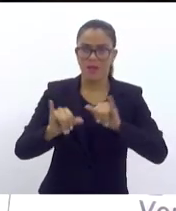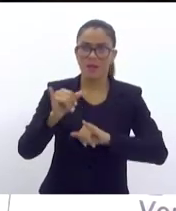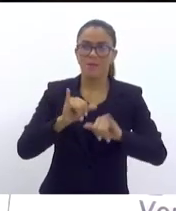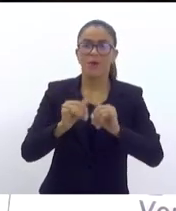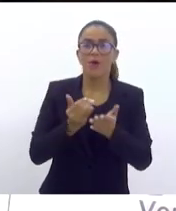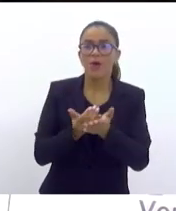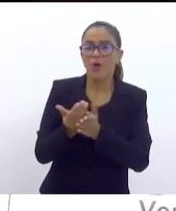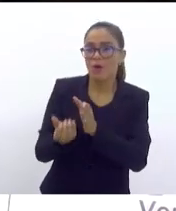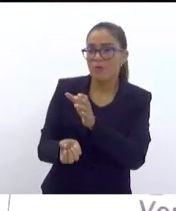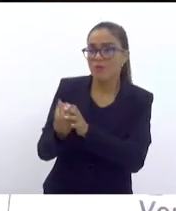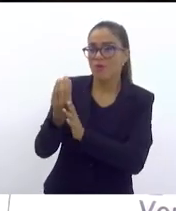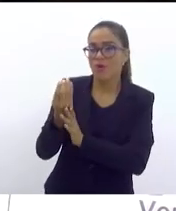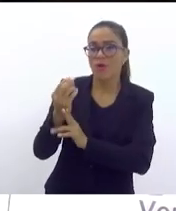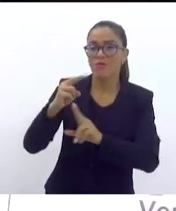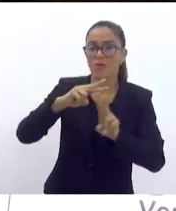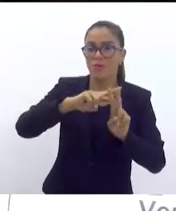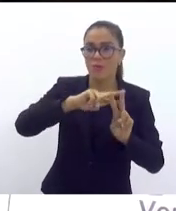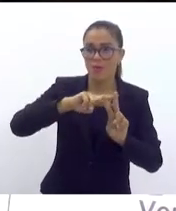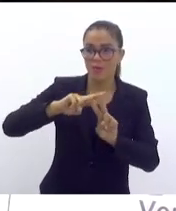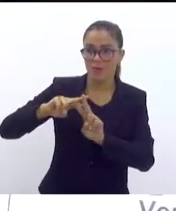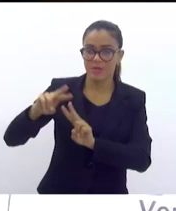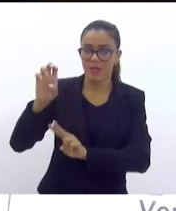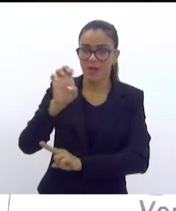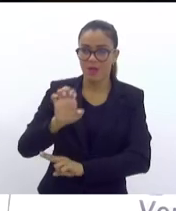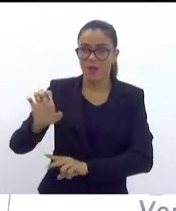presídios europeus norte-americanos